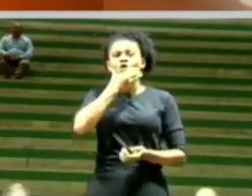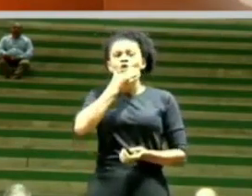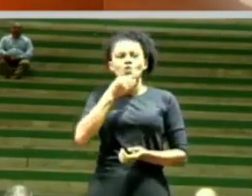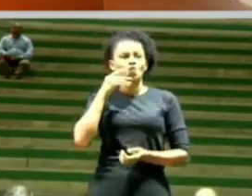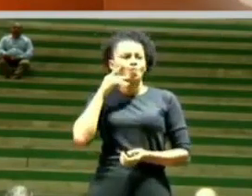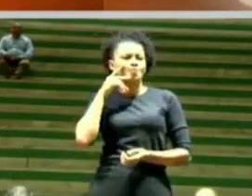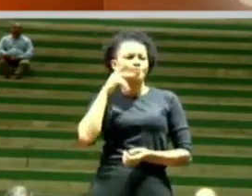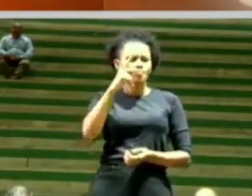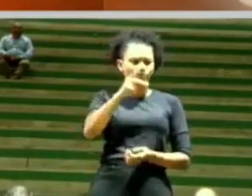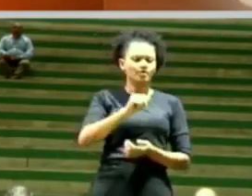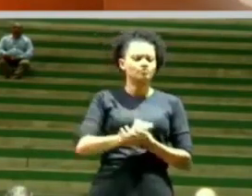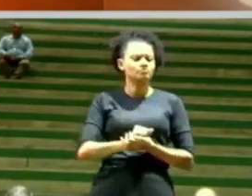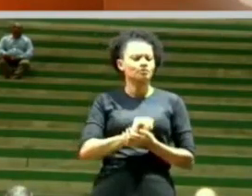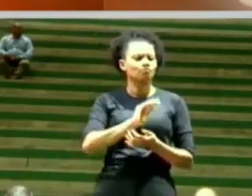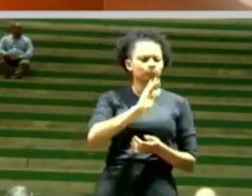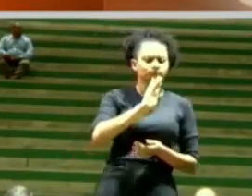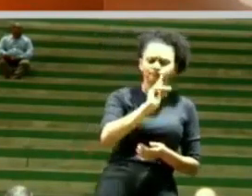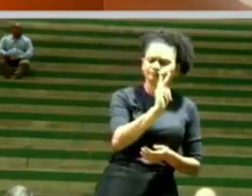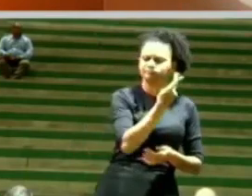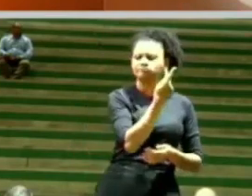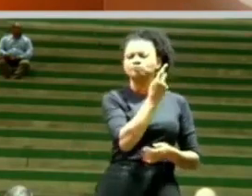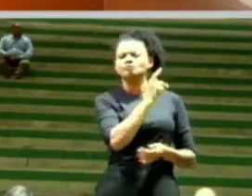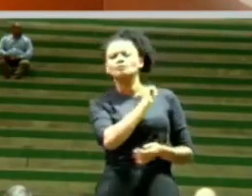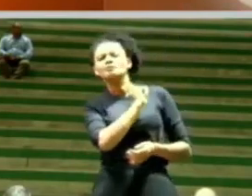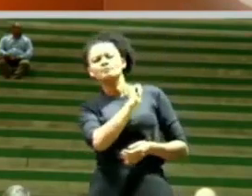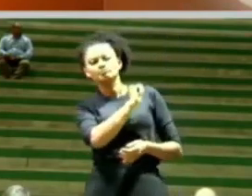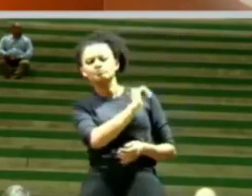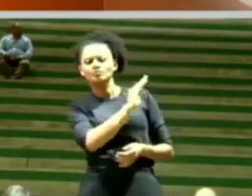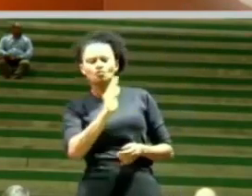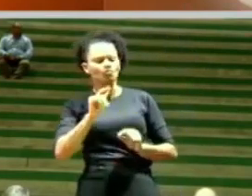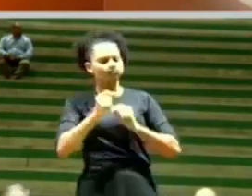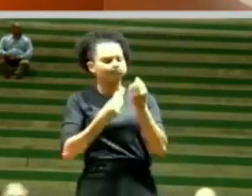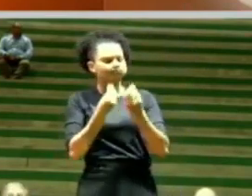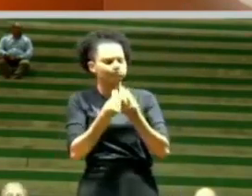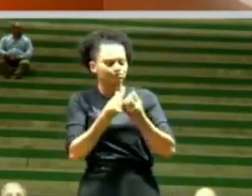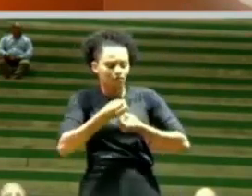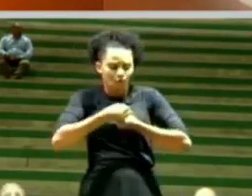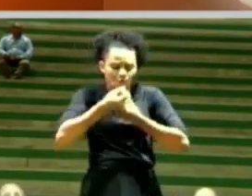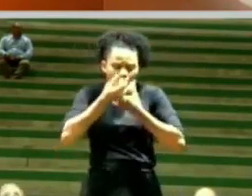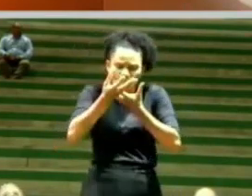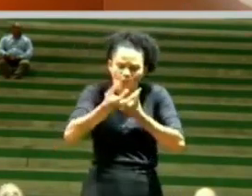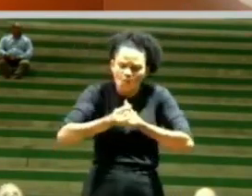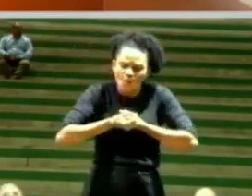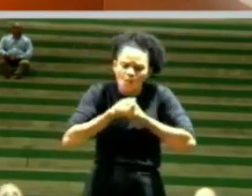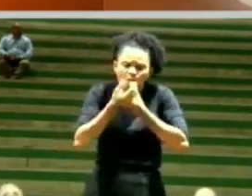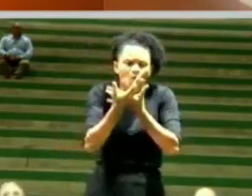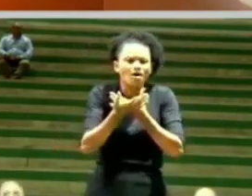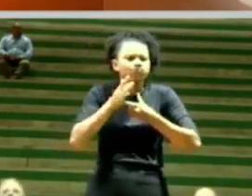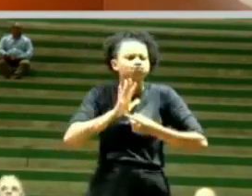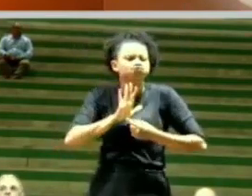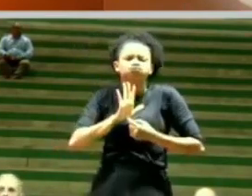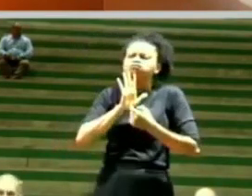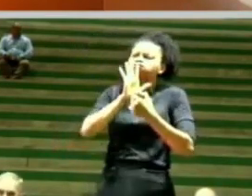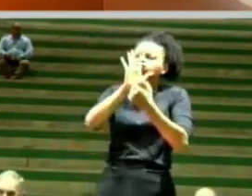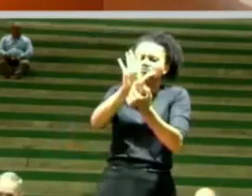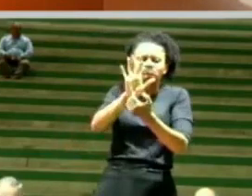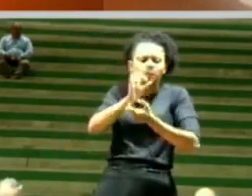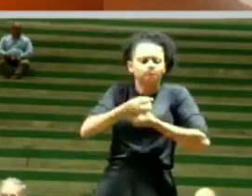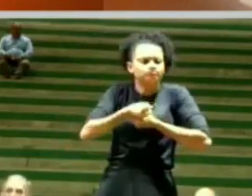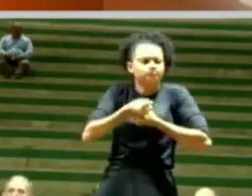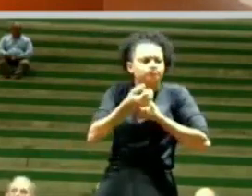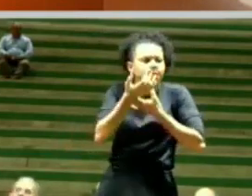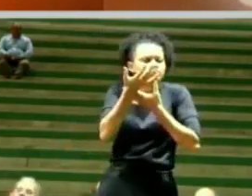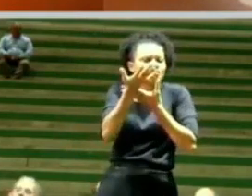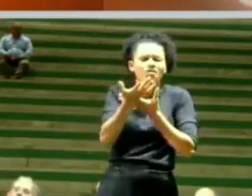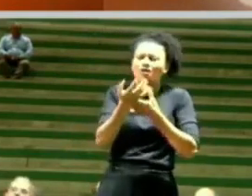profeta Abacuque, ao expressar, ao manifestar